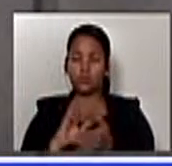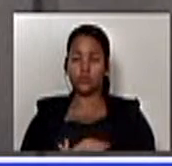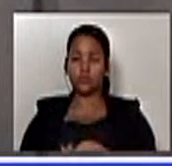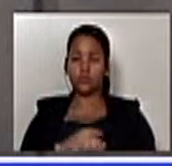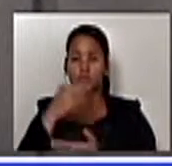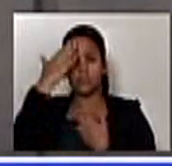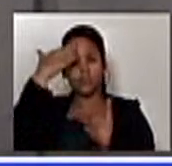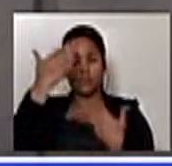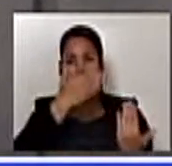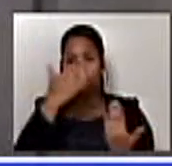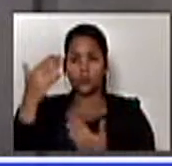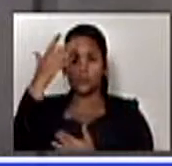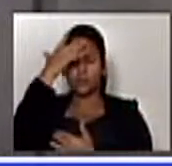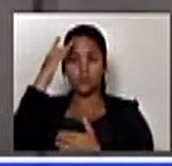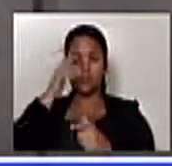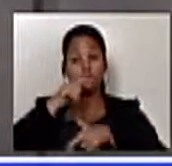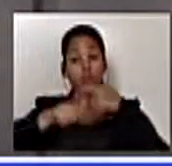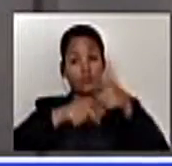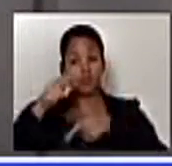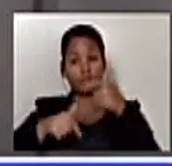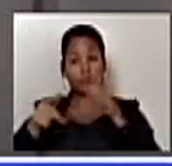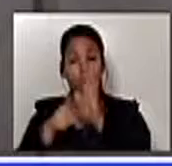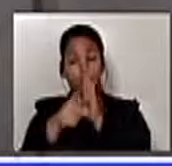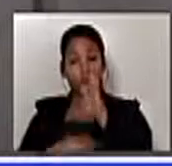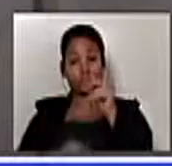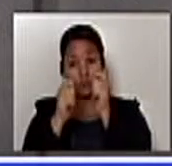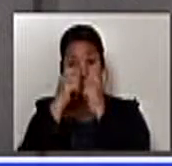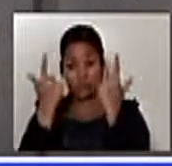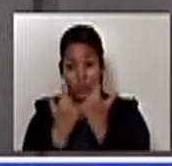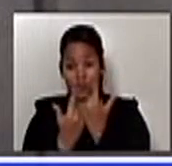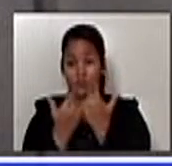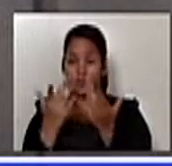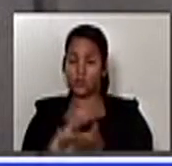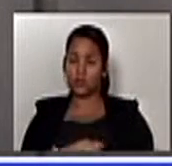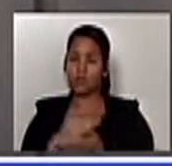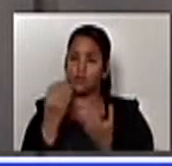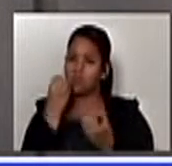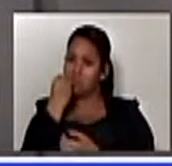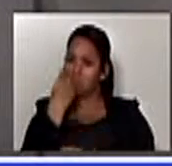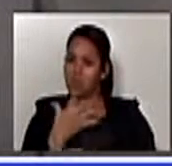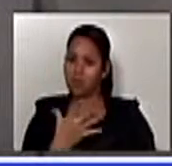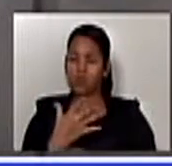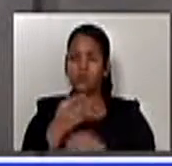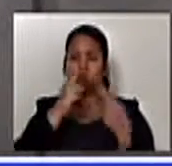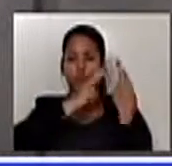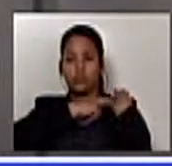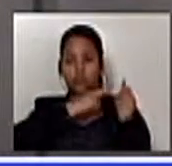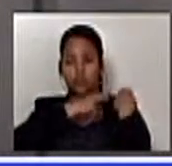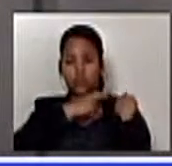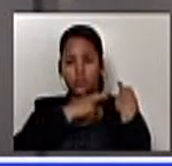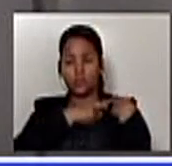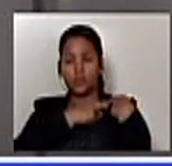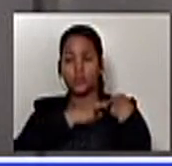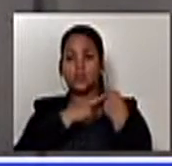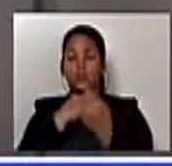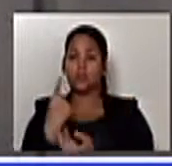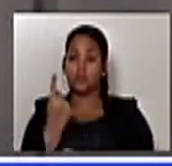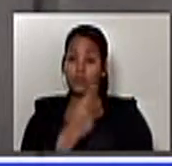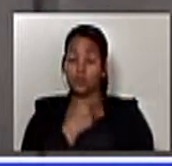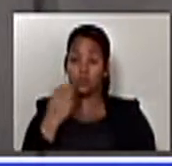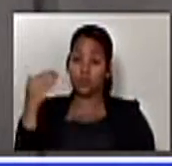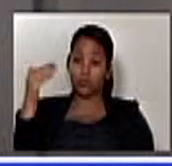desta casa por, de uma forma assim, brilhante e competente, nos faz com que a gente possa